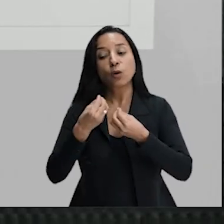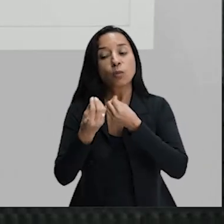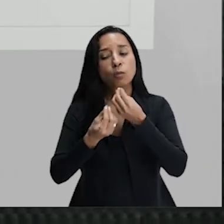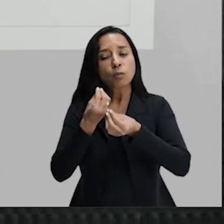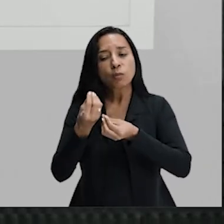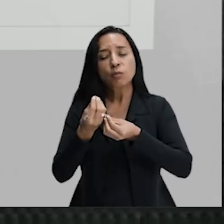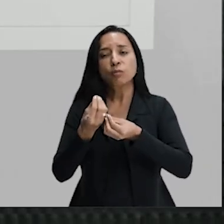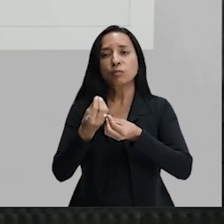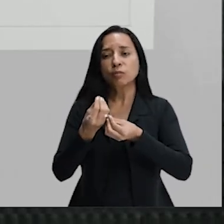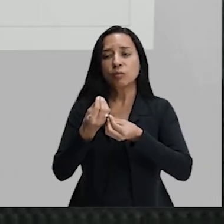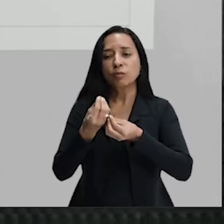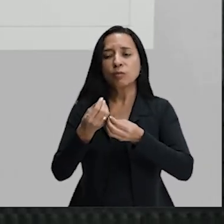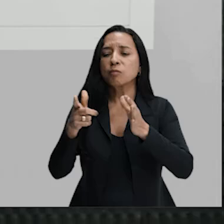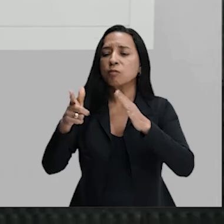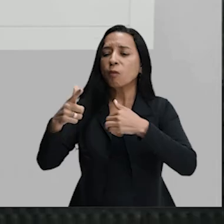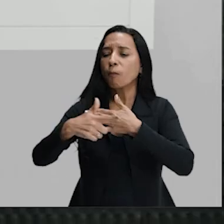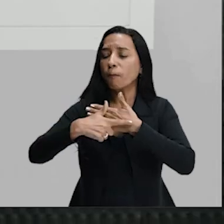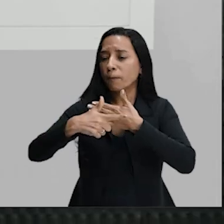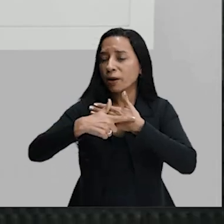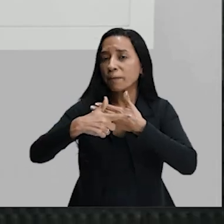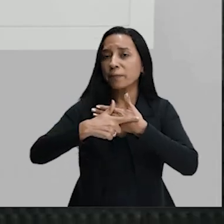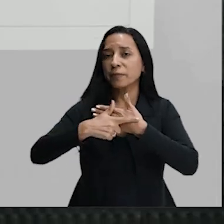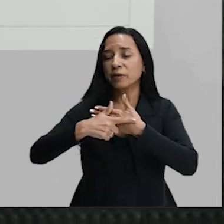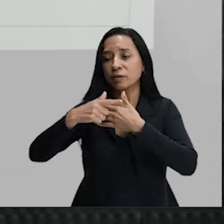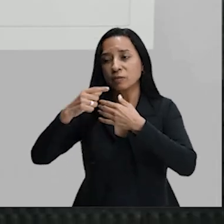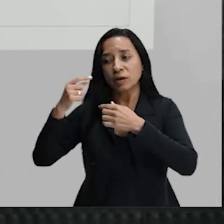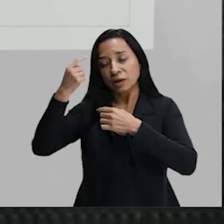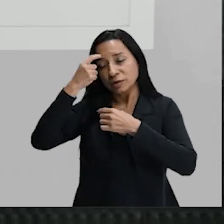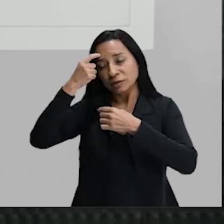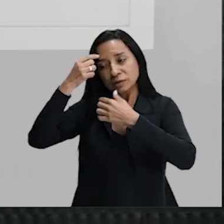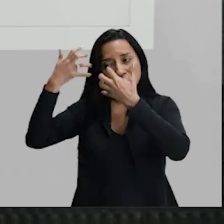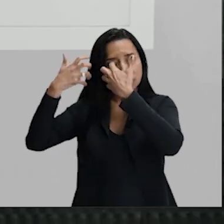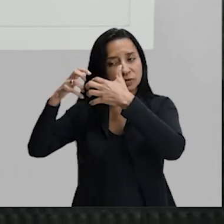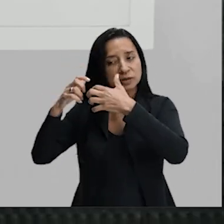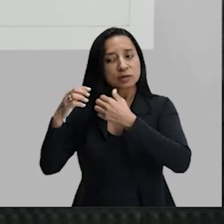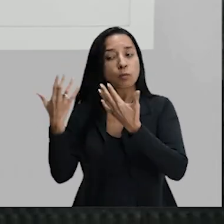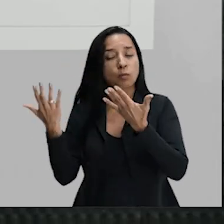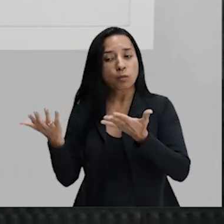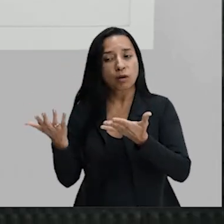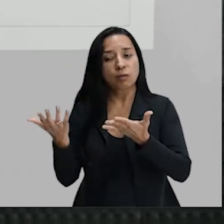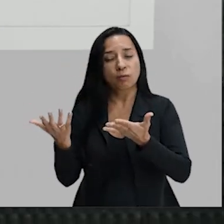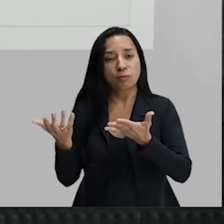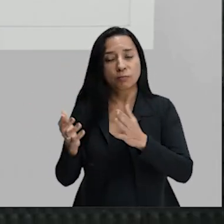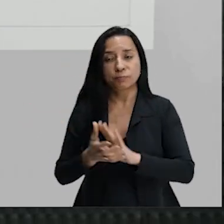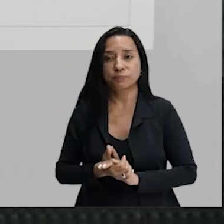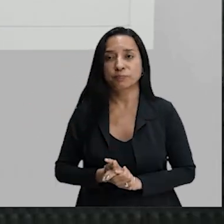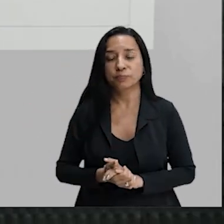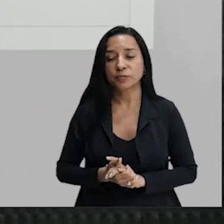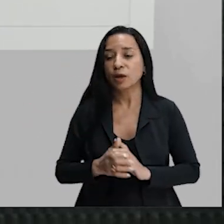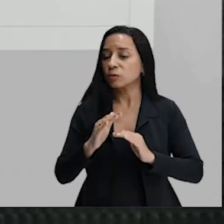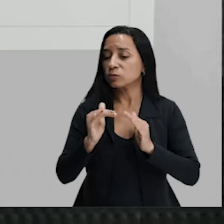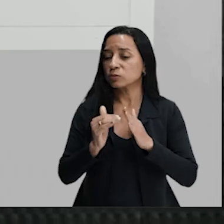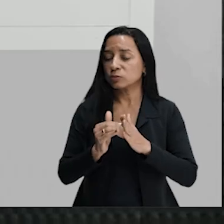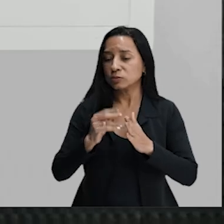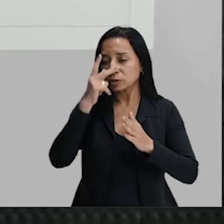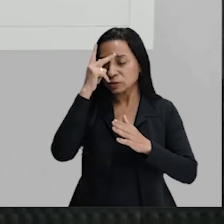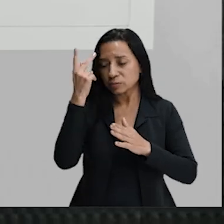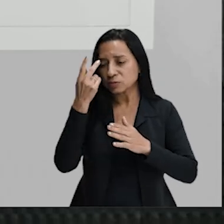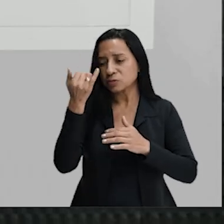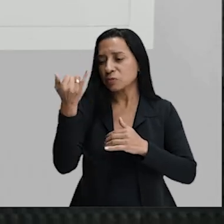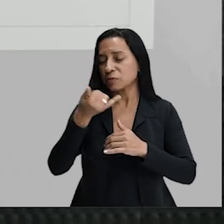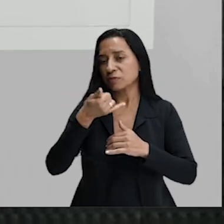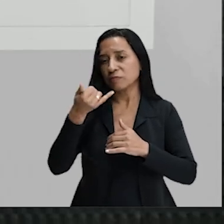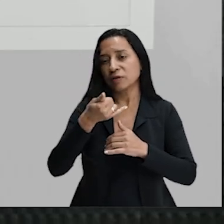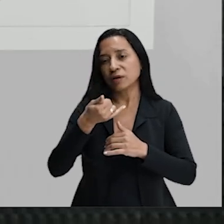professor? A reflexão, professor, todo mundo diz que eu tenho de ser um cidadão reflexivo, a reflexão